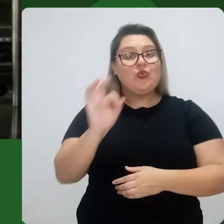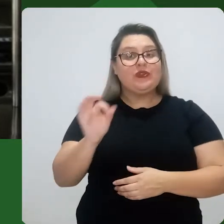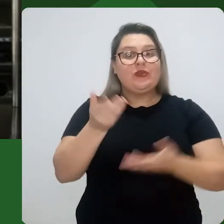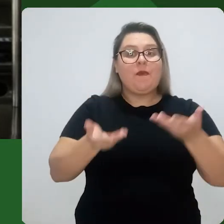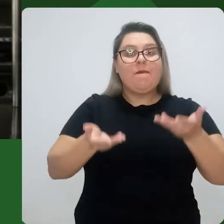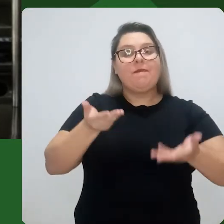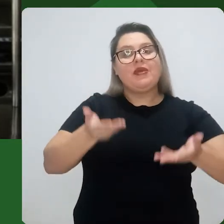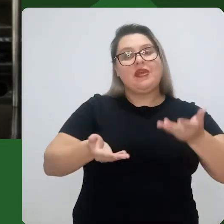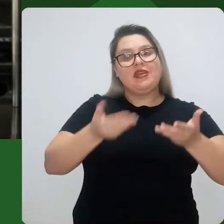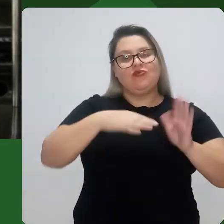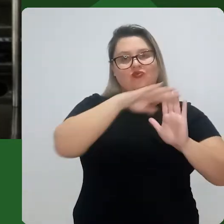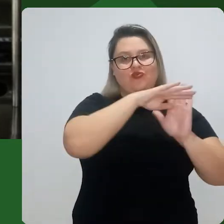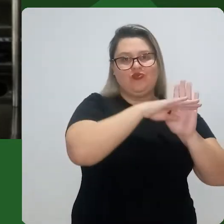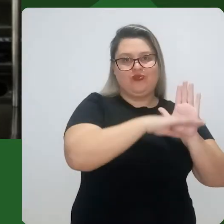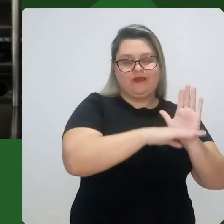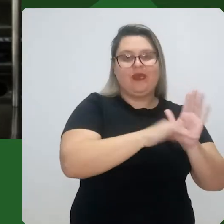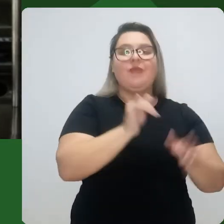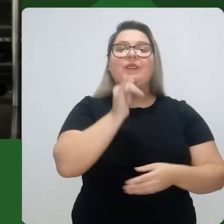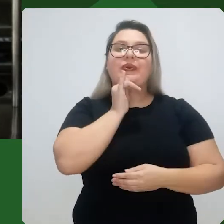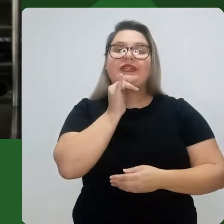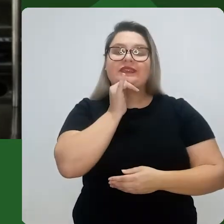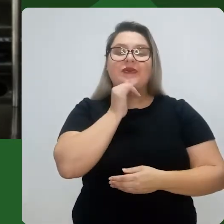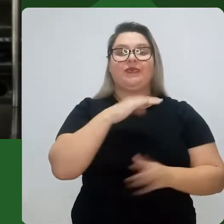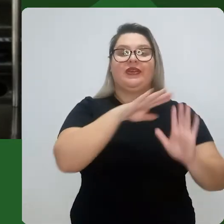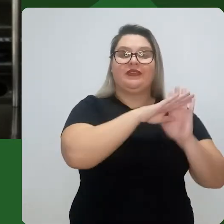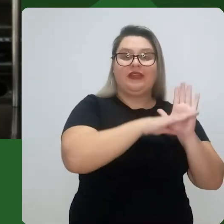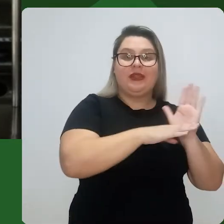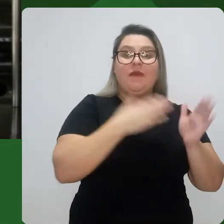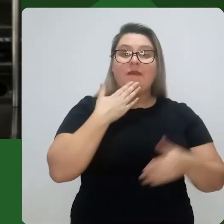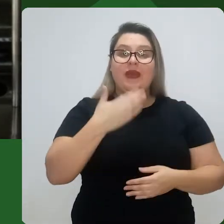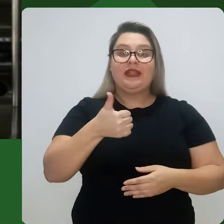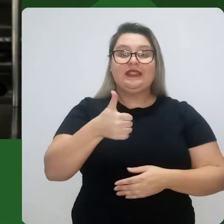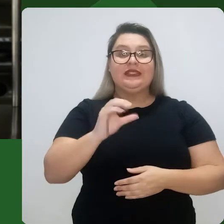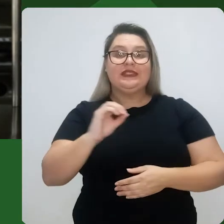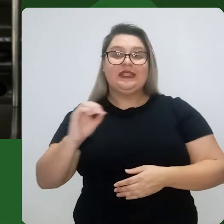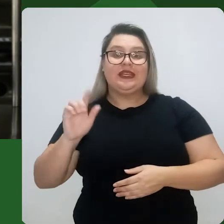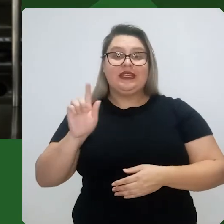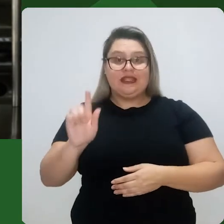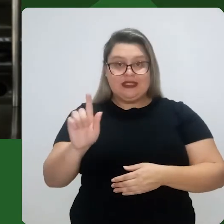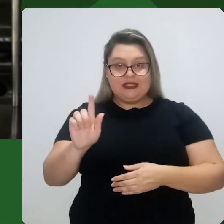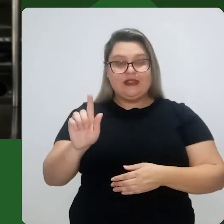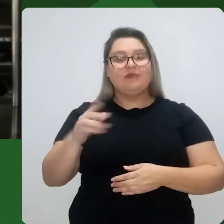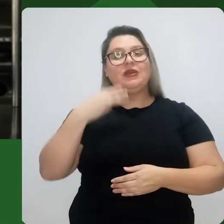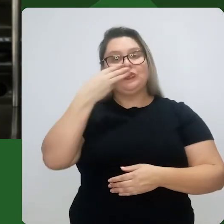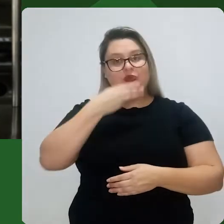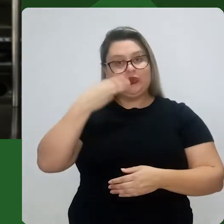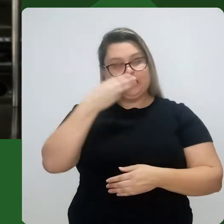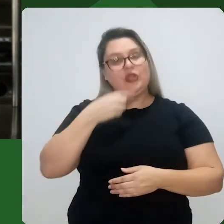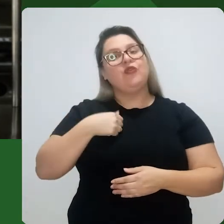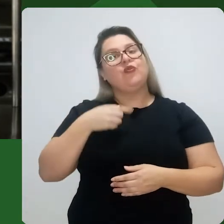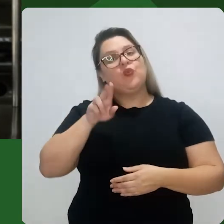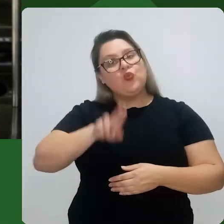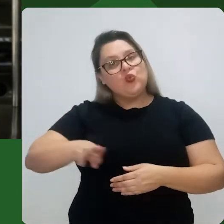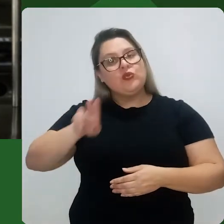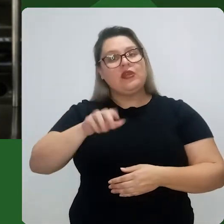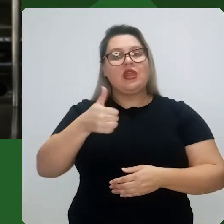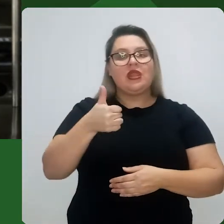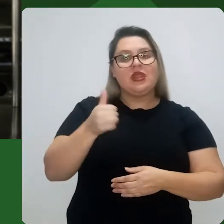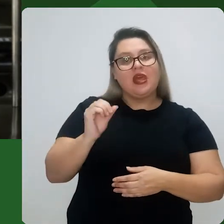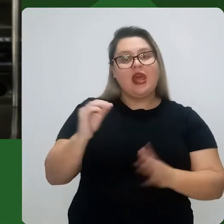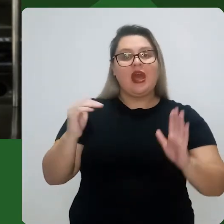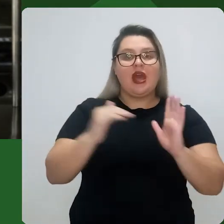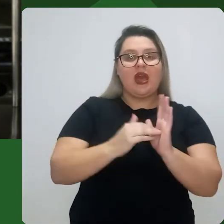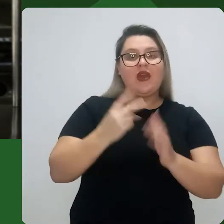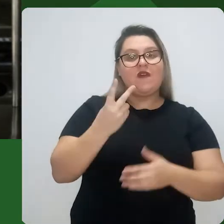peso indicado na receita. Por exemplo, se na receita pede 100 gramas de açúcar, eu vou usar de 10